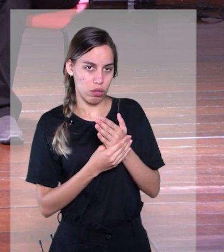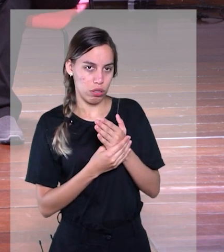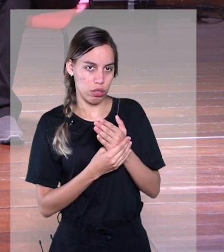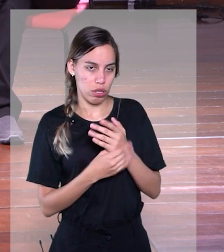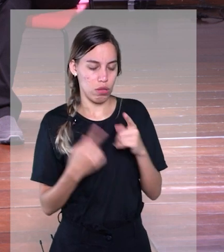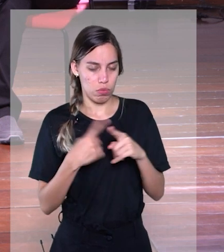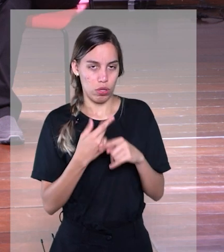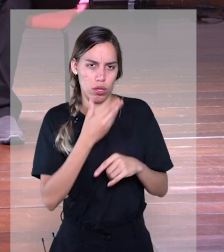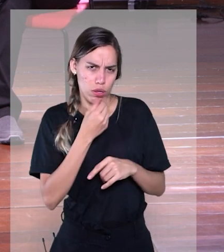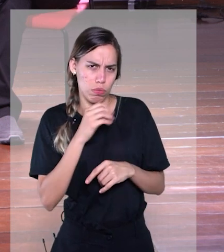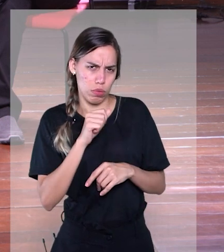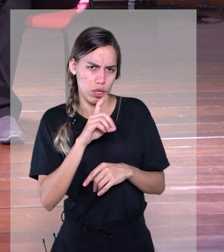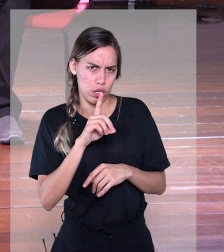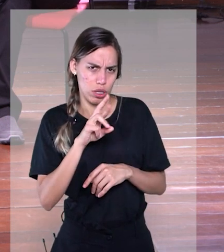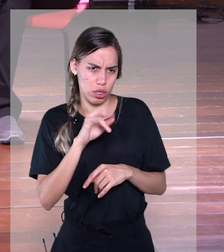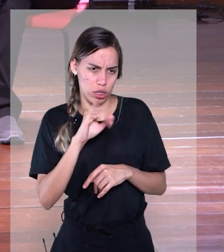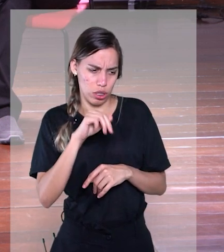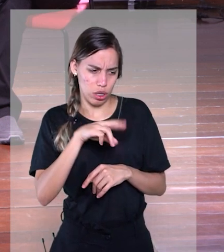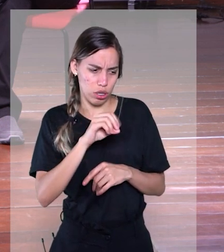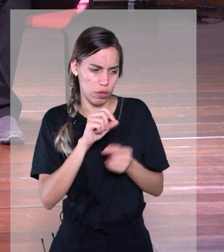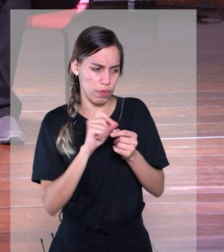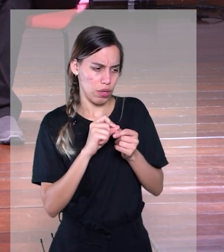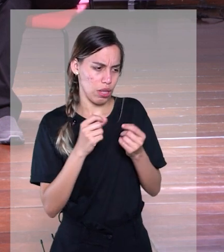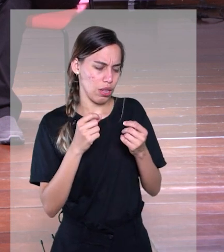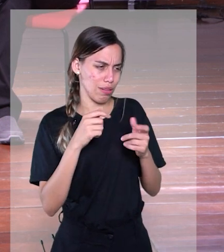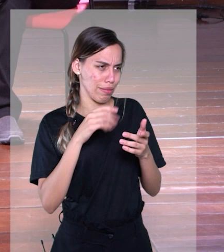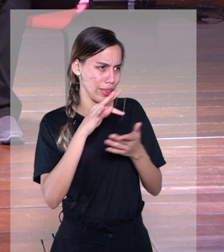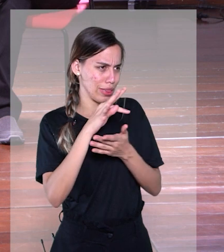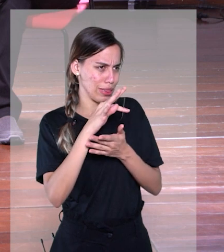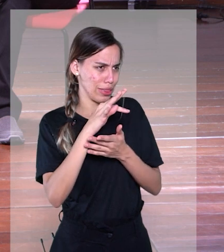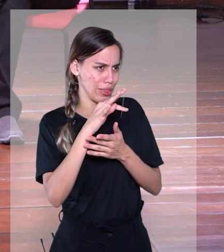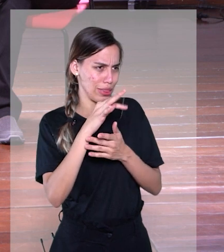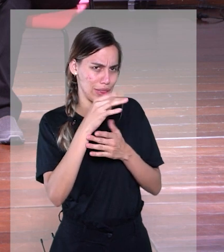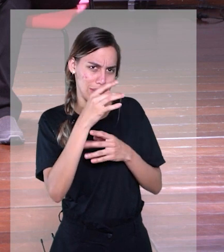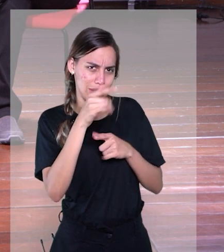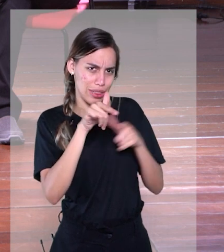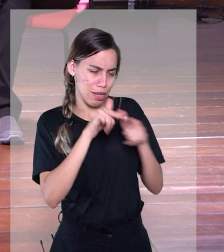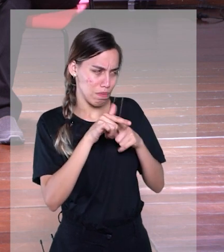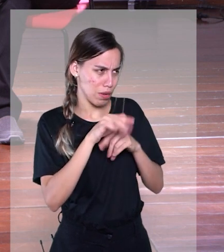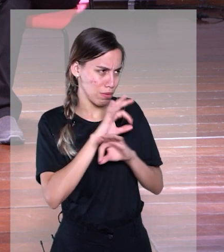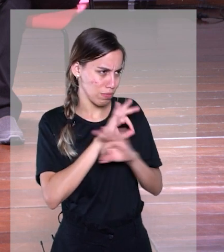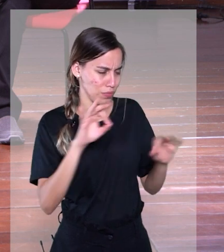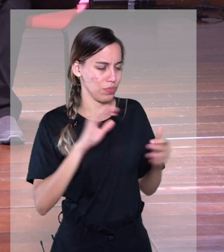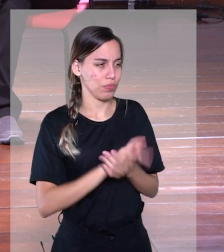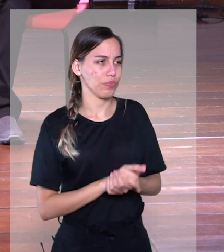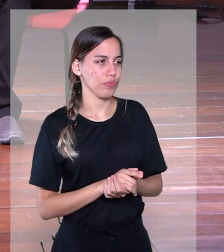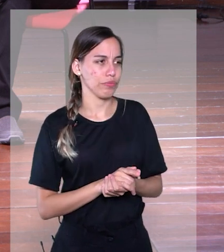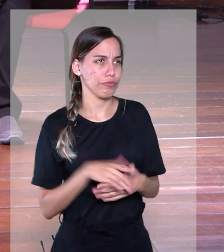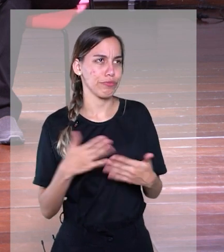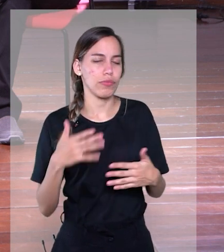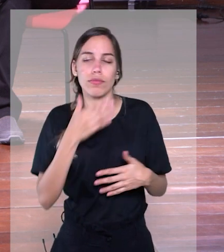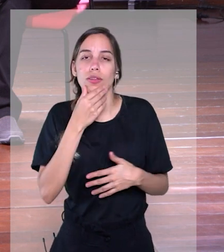fez um trabalho excelente. Mas, coincidências da vida, né? O Afonso Borges